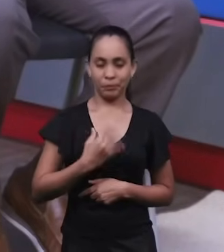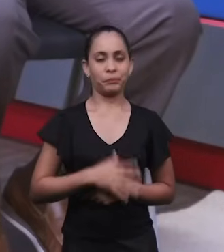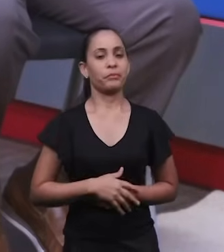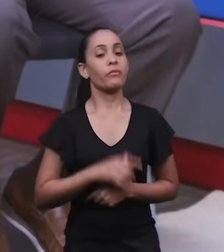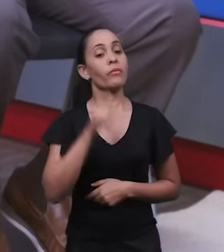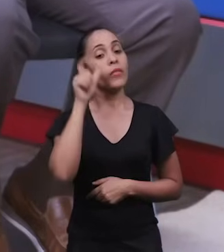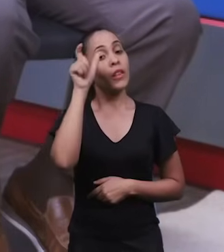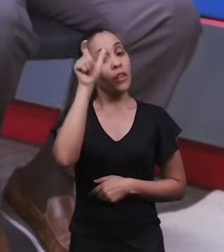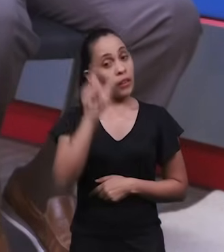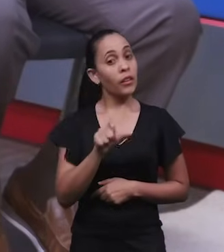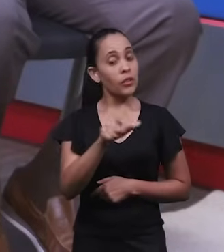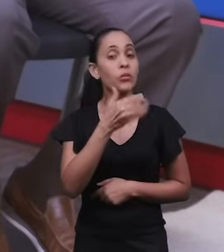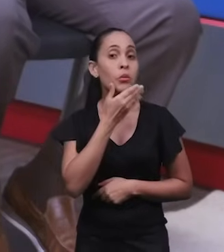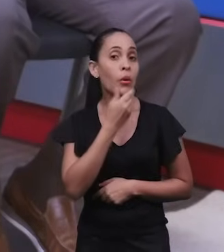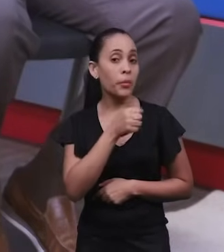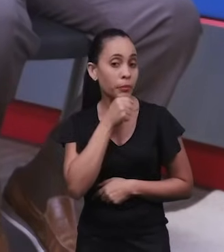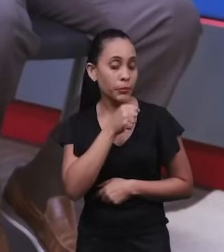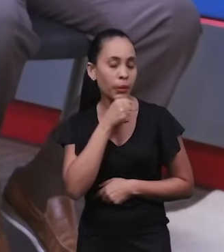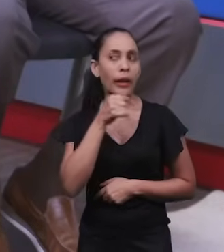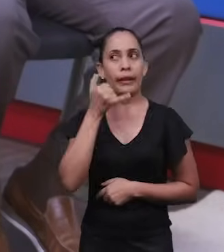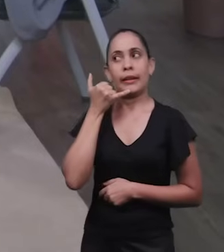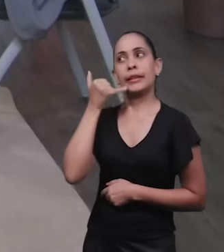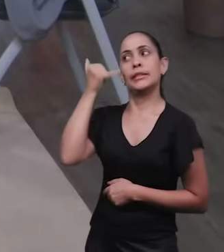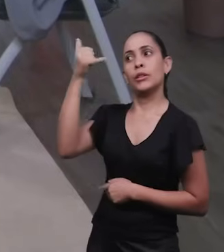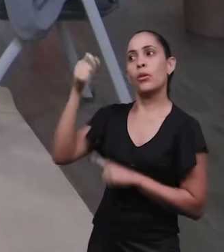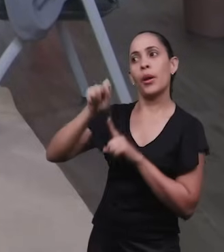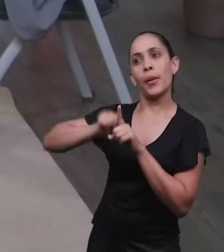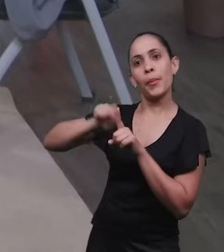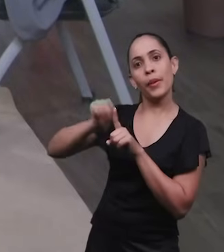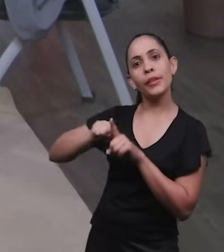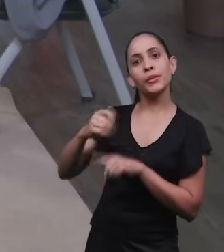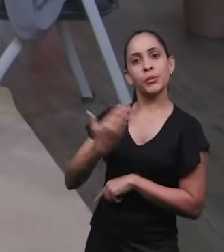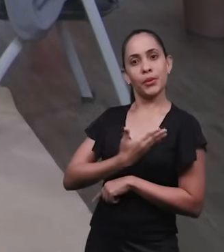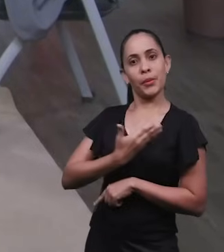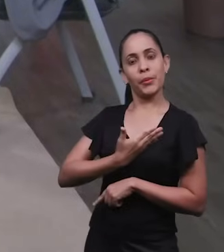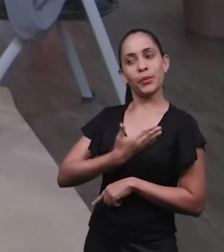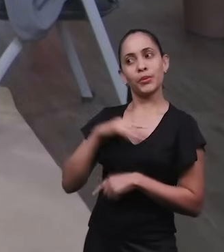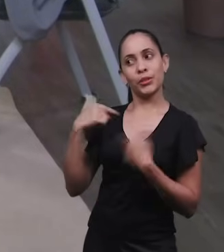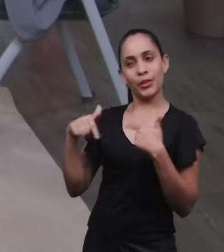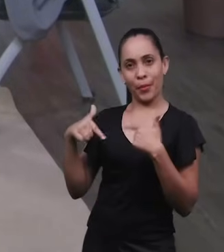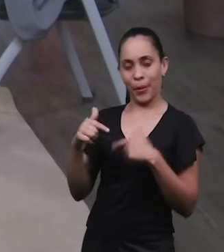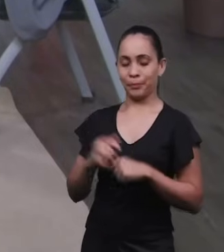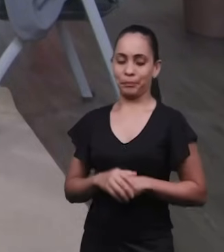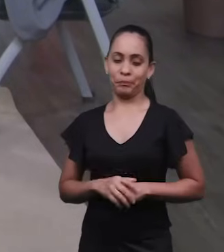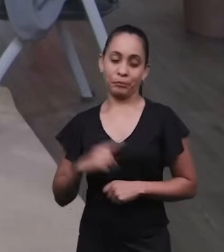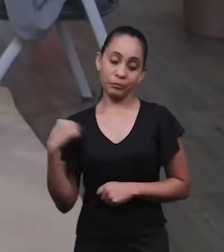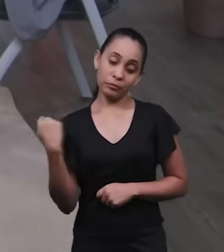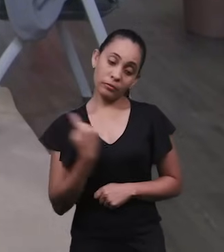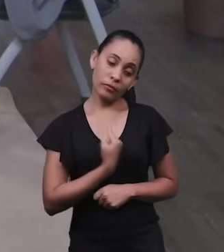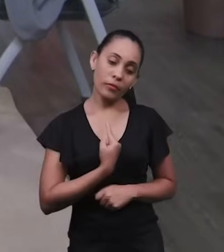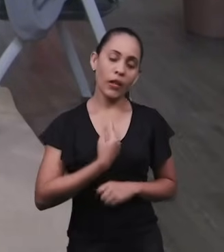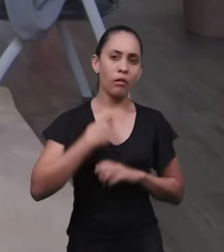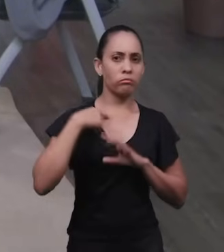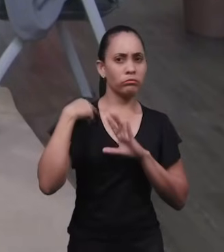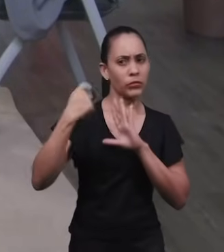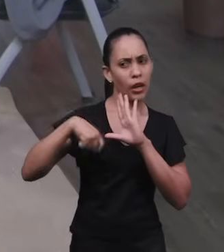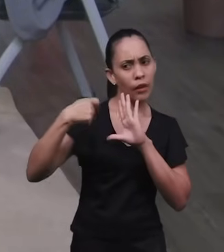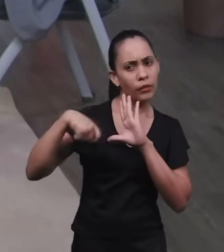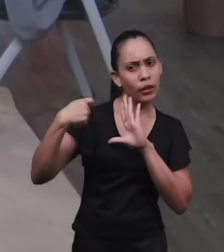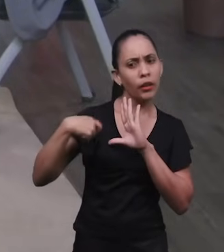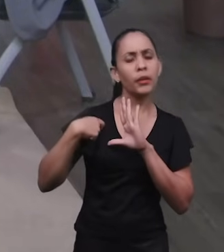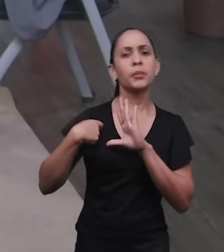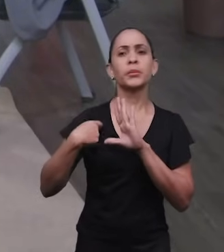muito bem, este senhor, ele ligou para nós, era o mês dos colegas de trabalho. Só depois que nós gravamos